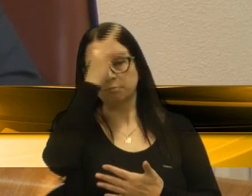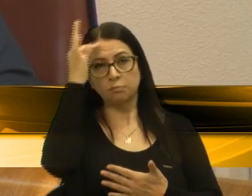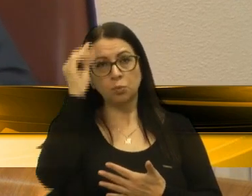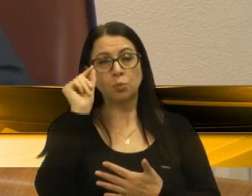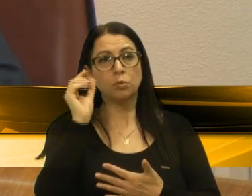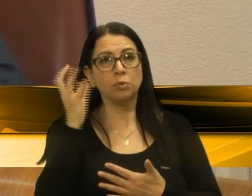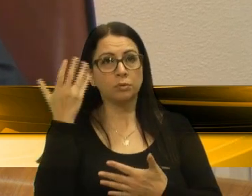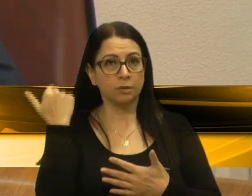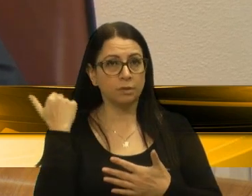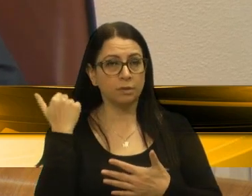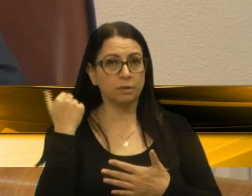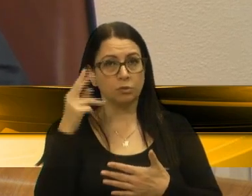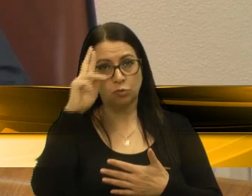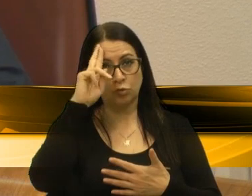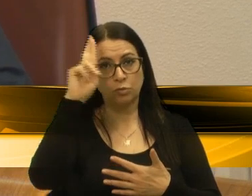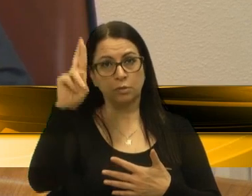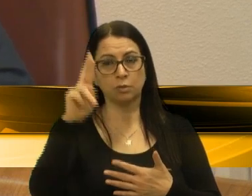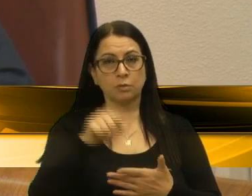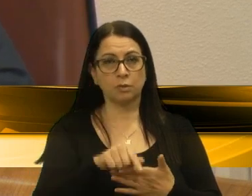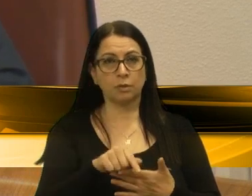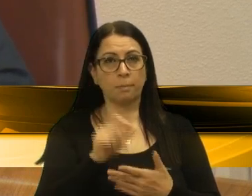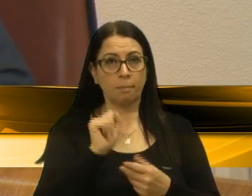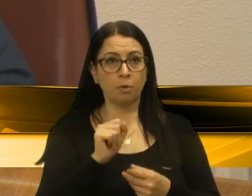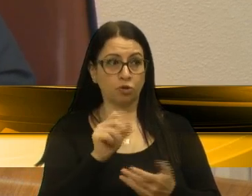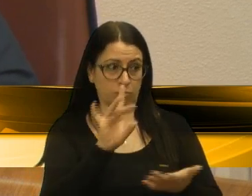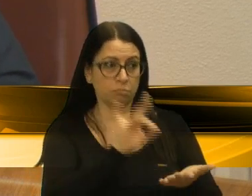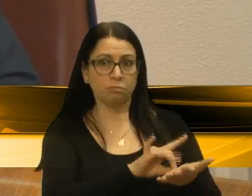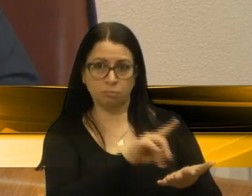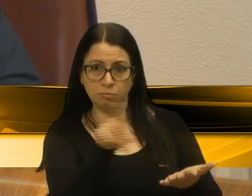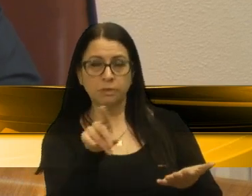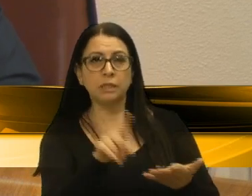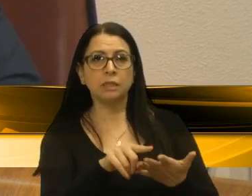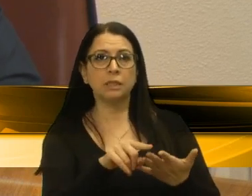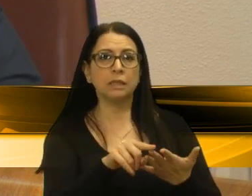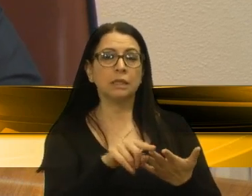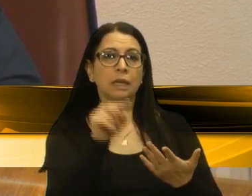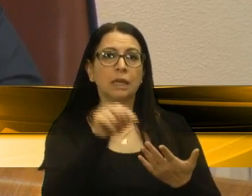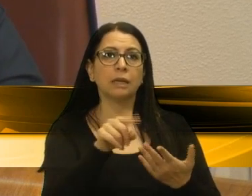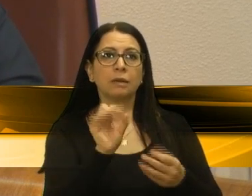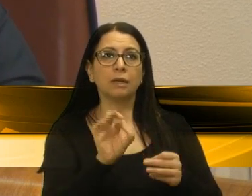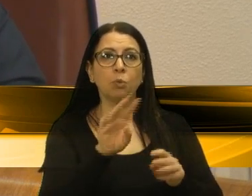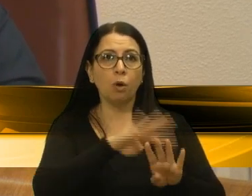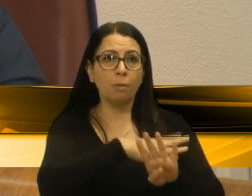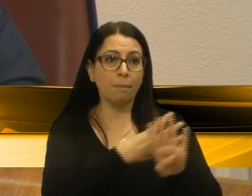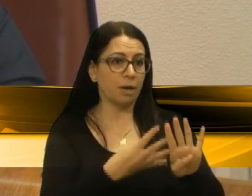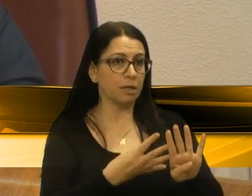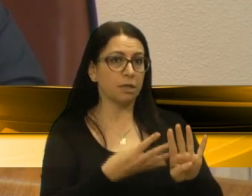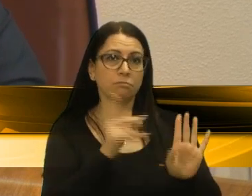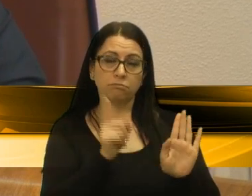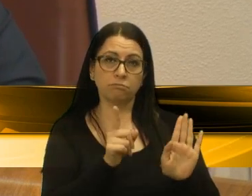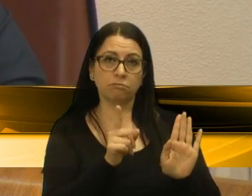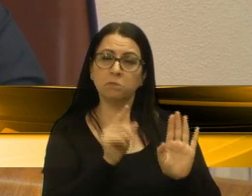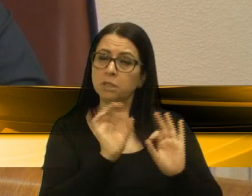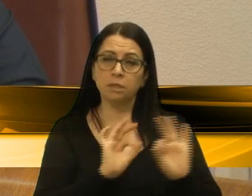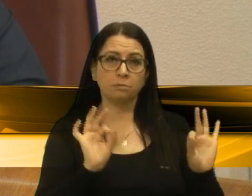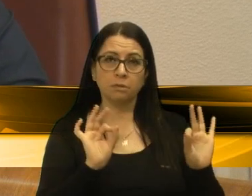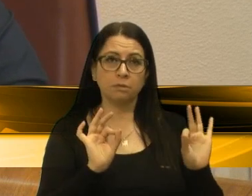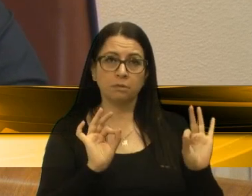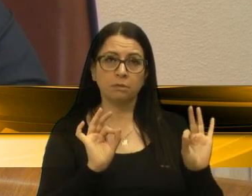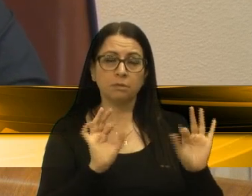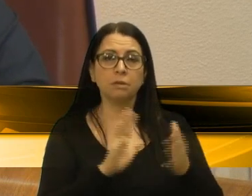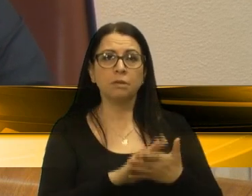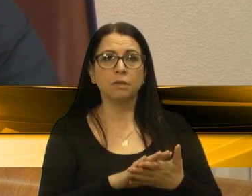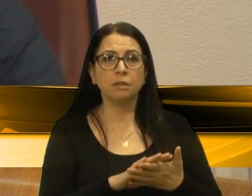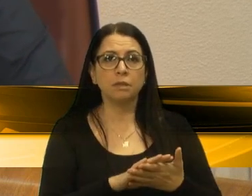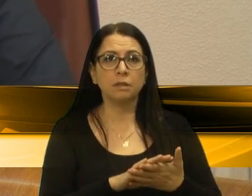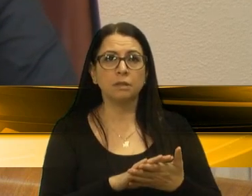4,25 é a tarifa que está hoje, 3 anos depois. Mas, mais do que isso, eu preciso fazer um pouco do histórico. A gente, quando